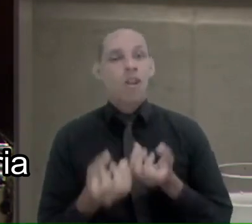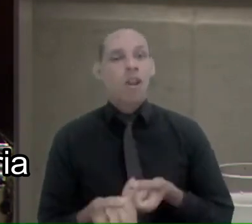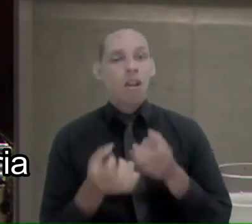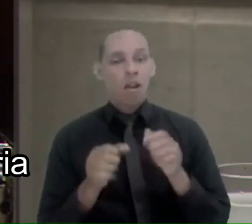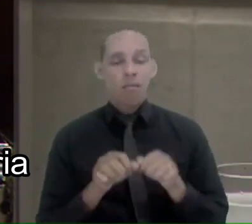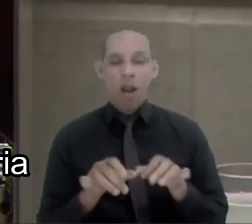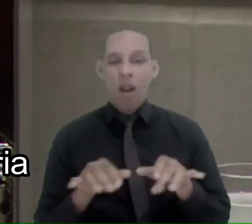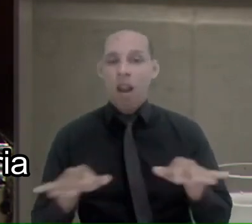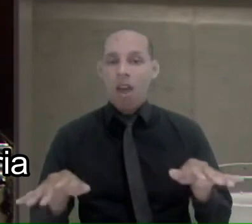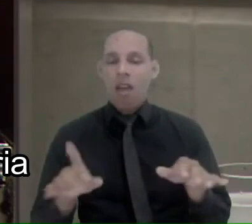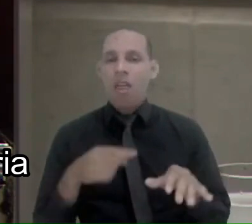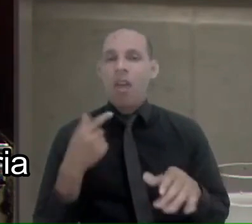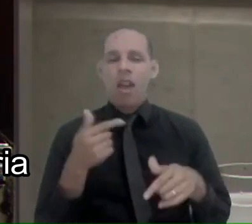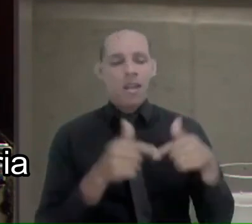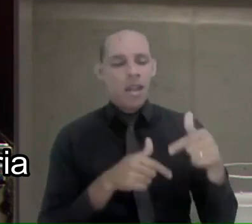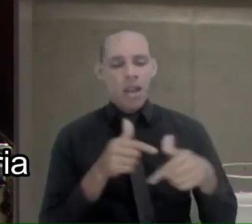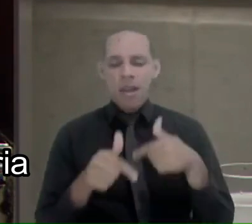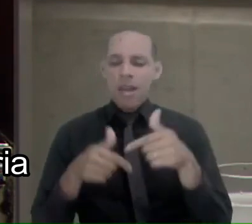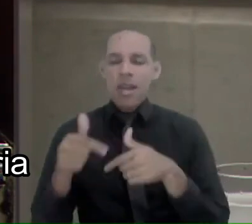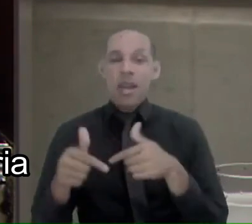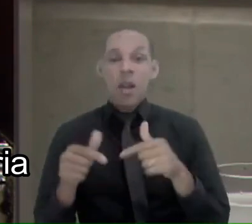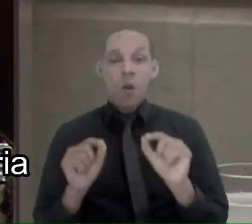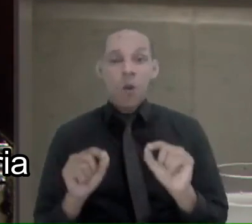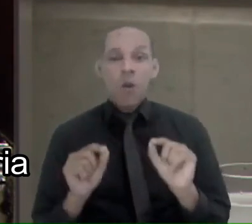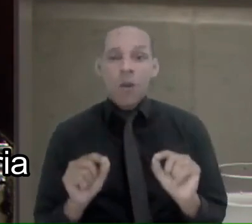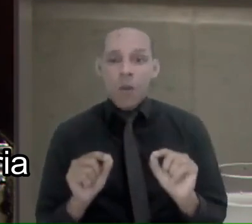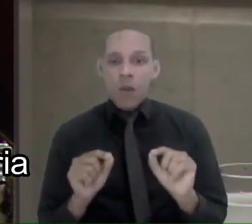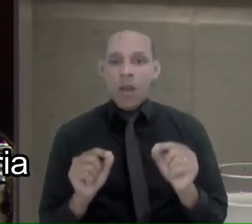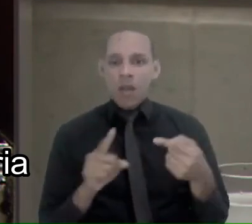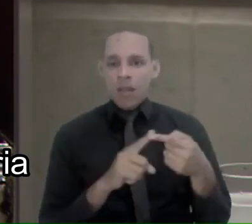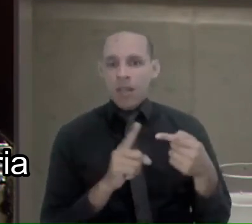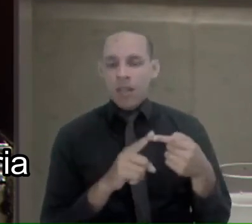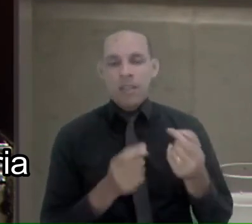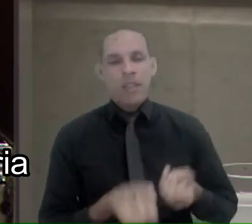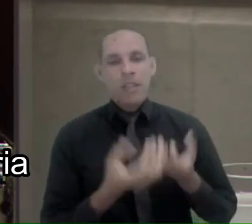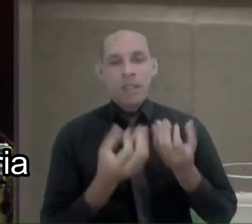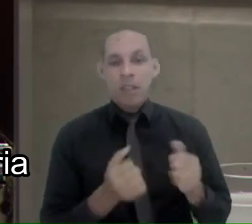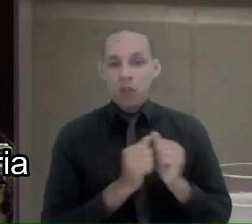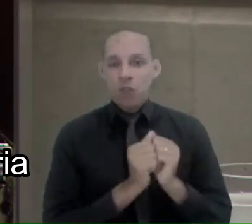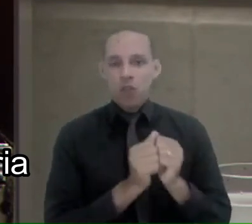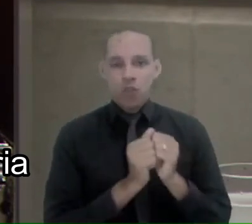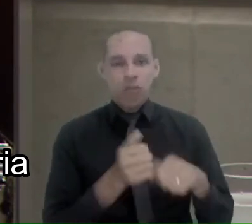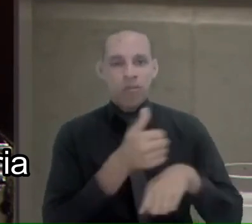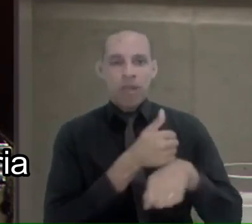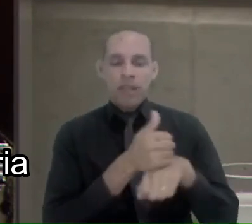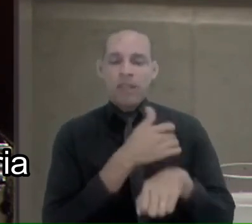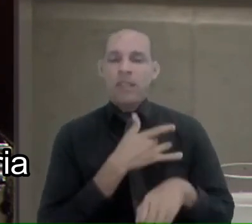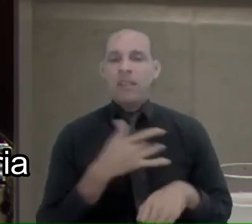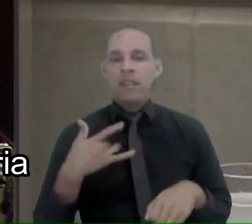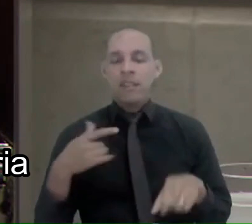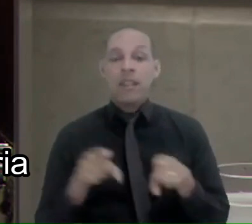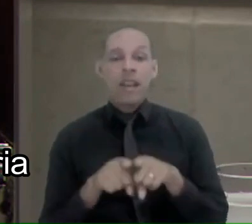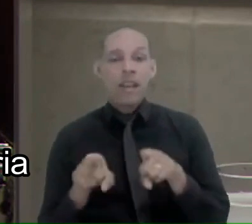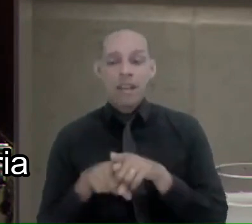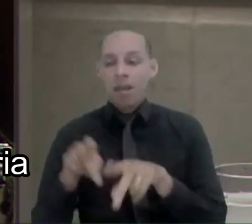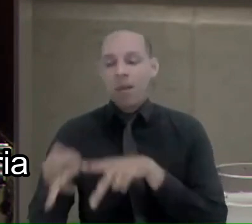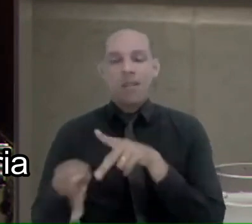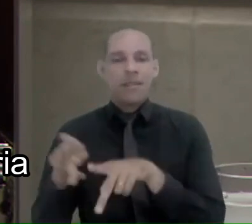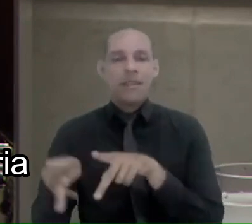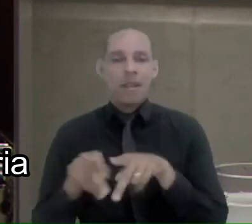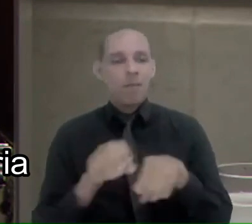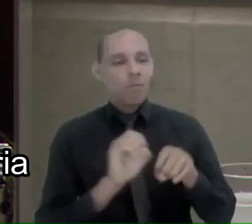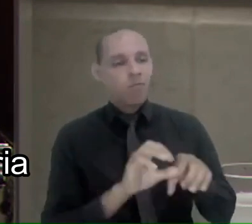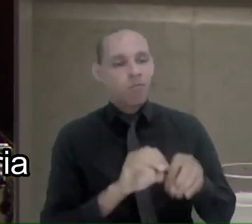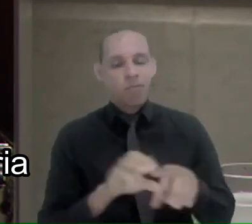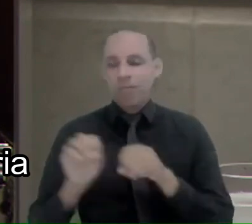duas frentes. A informação trabalhada com os nossos profissionais de saúde, mas também com a população. Então, a assessoria de